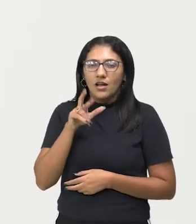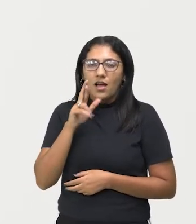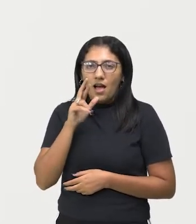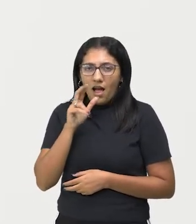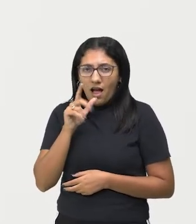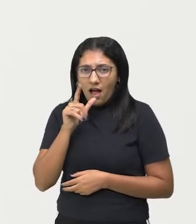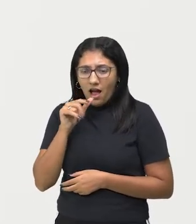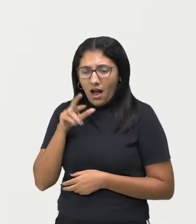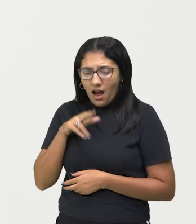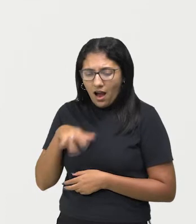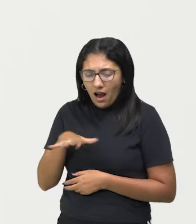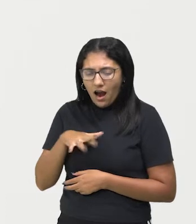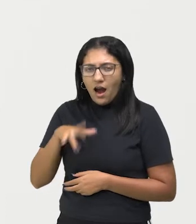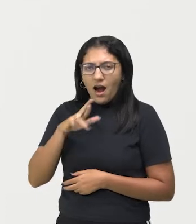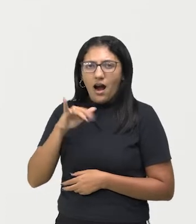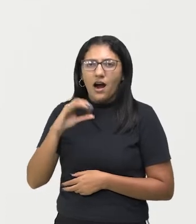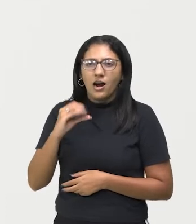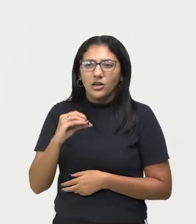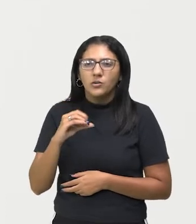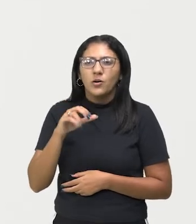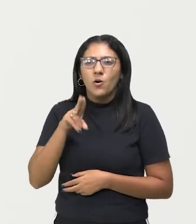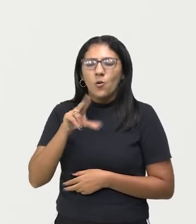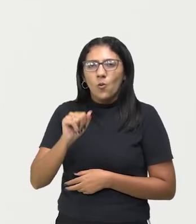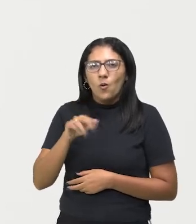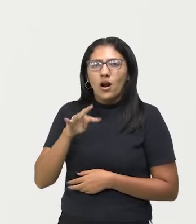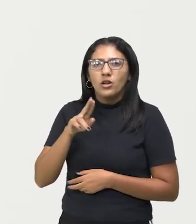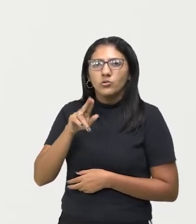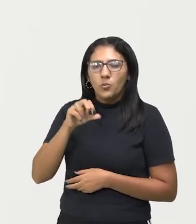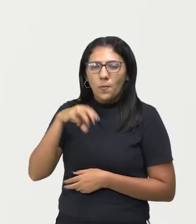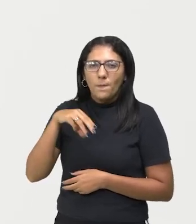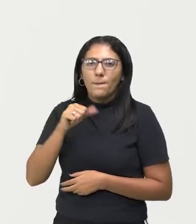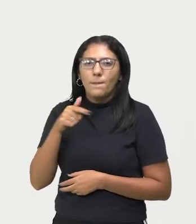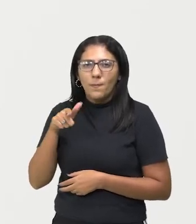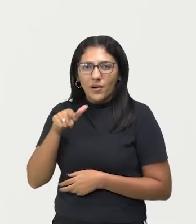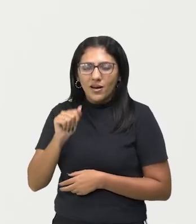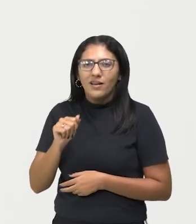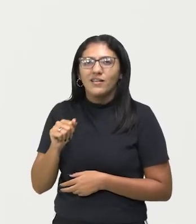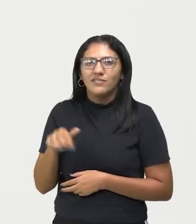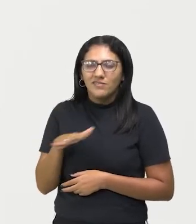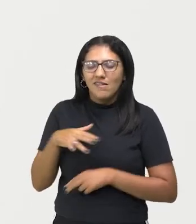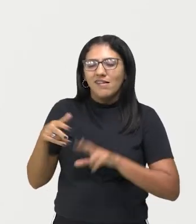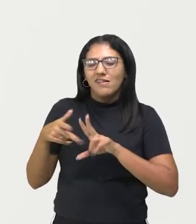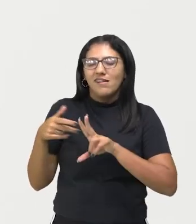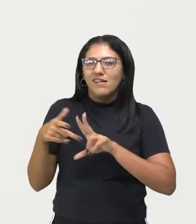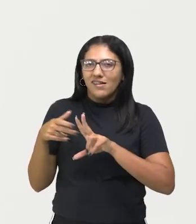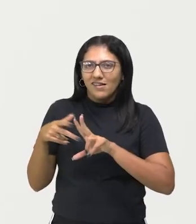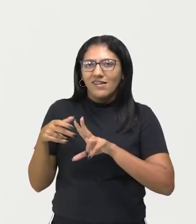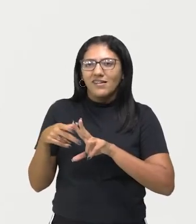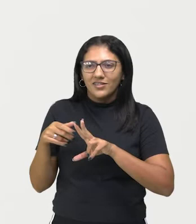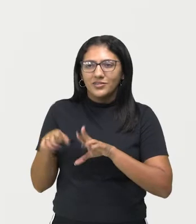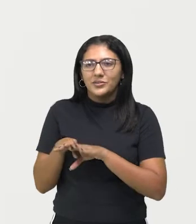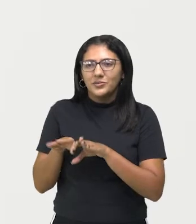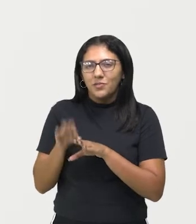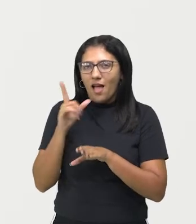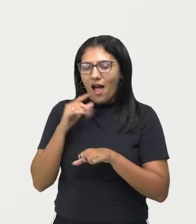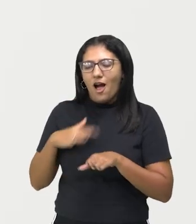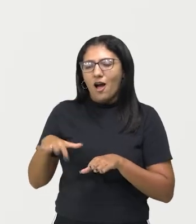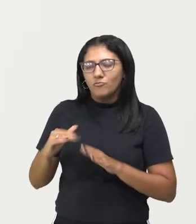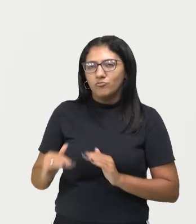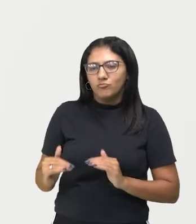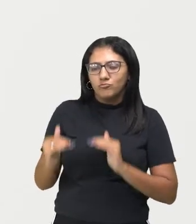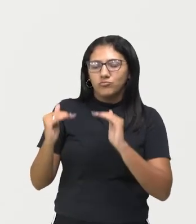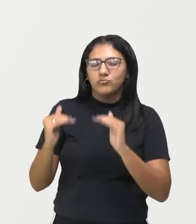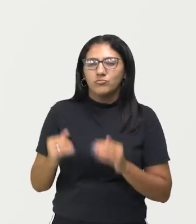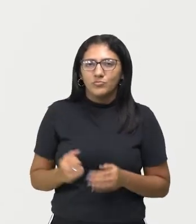Presidente Figueiredo, na qual ela inundou grande parte da reserva Uaimiri-Atroari. Seguindo, a gente vê que